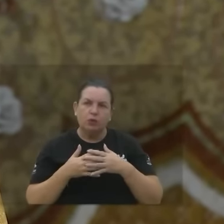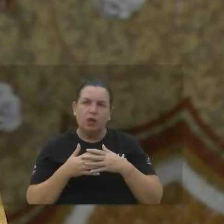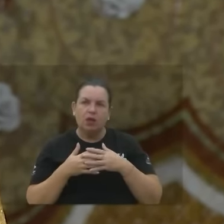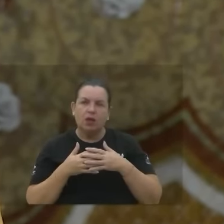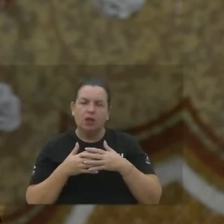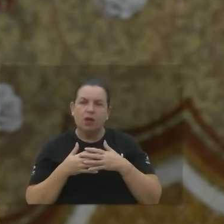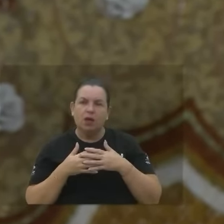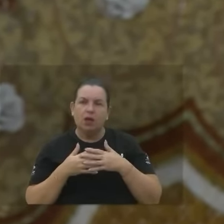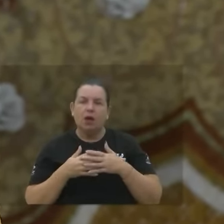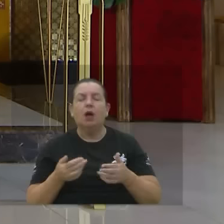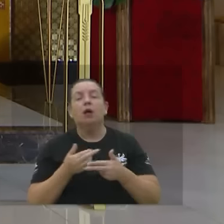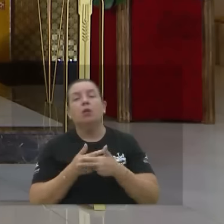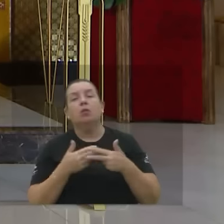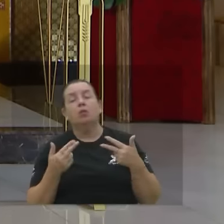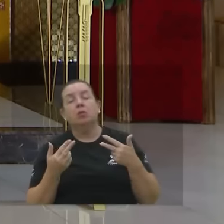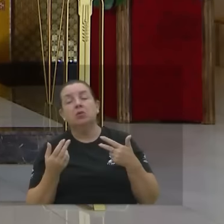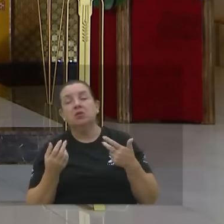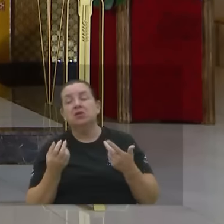de